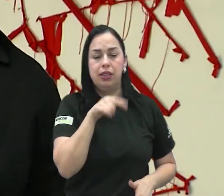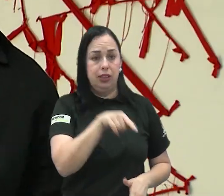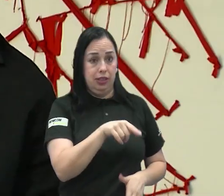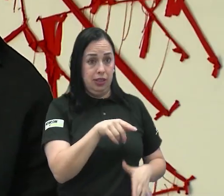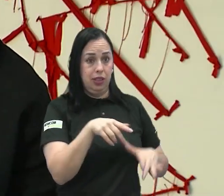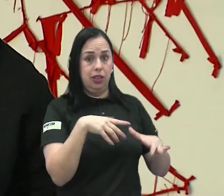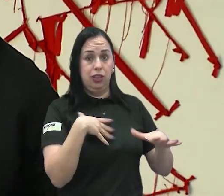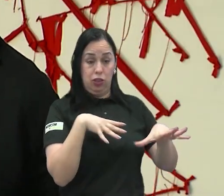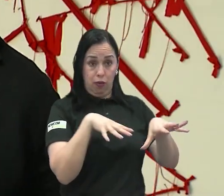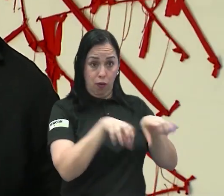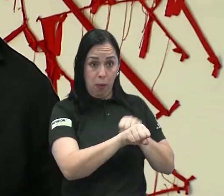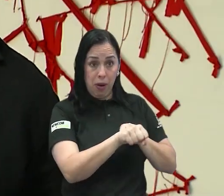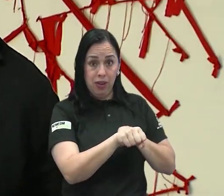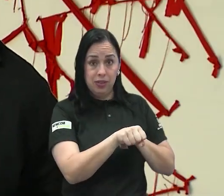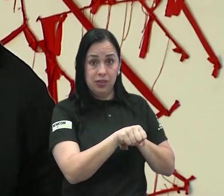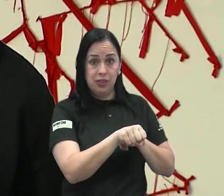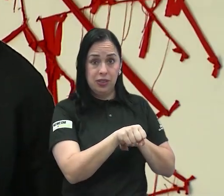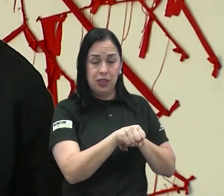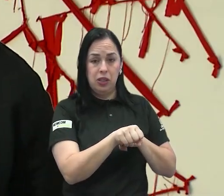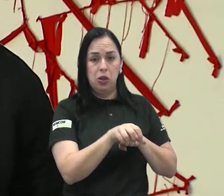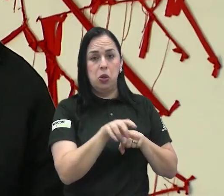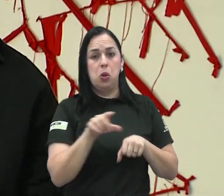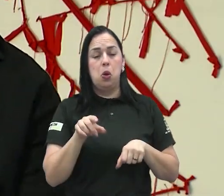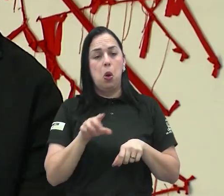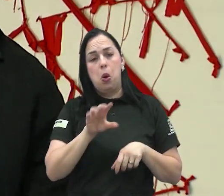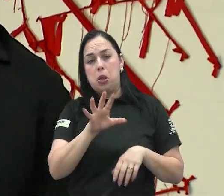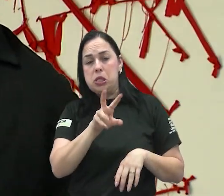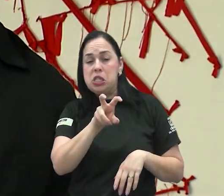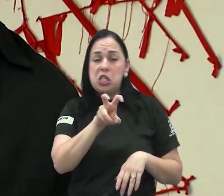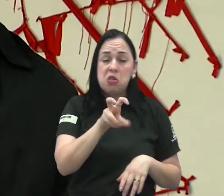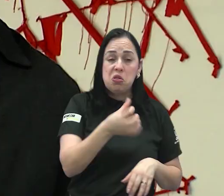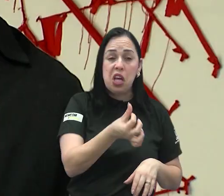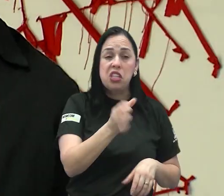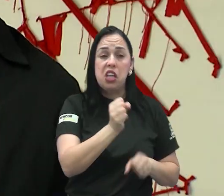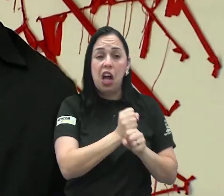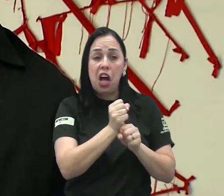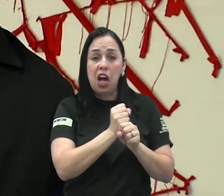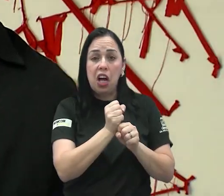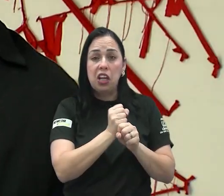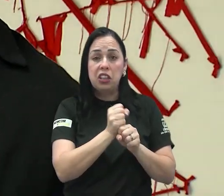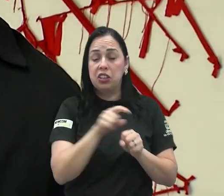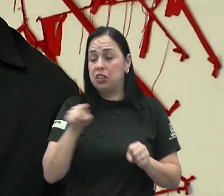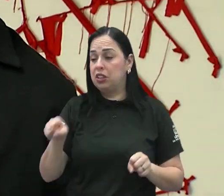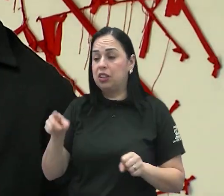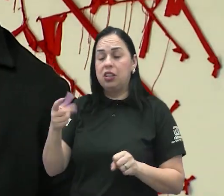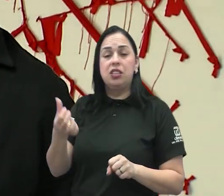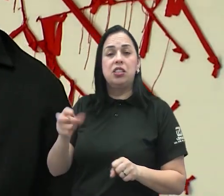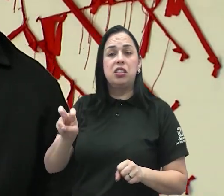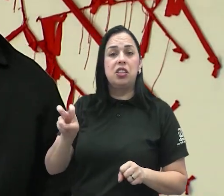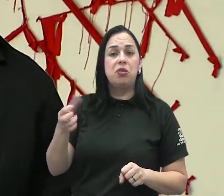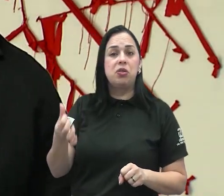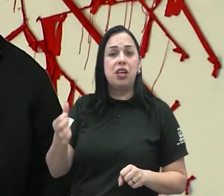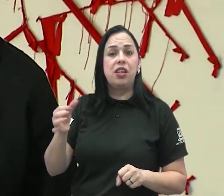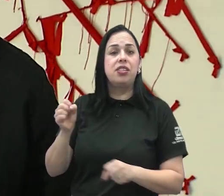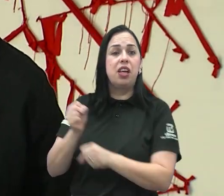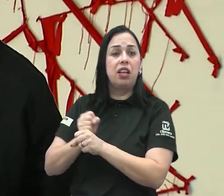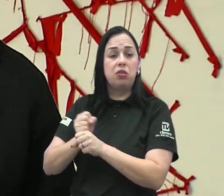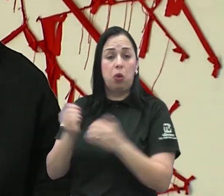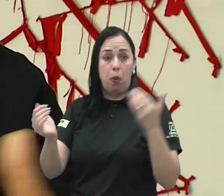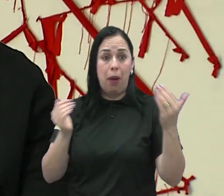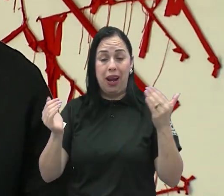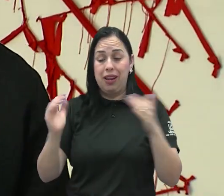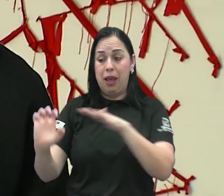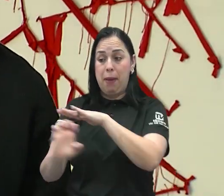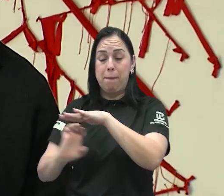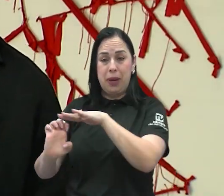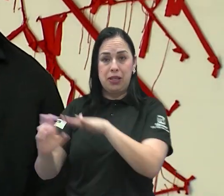um licenciado e, com anos de carreira, com 5, 6 anos, você pega a mesma pessoa, às vezes, nas